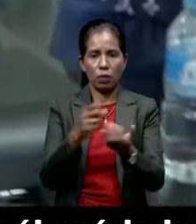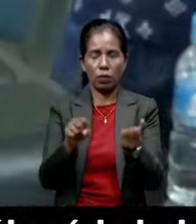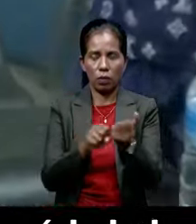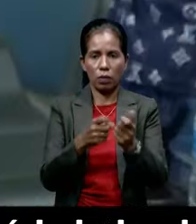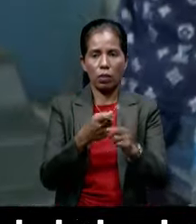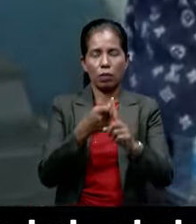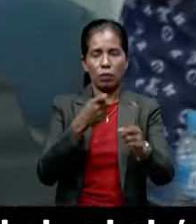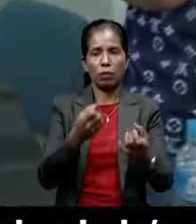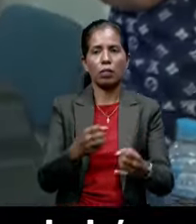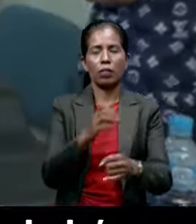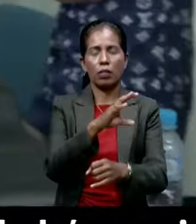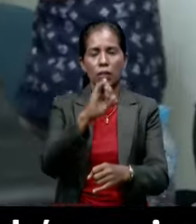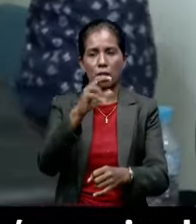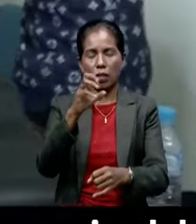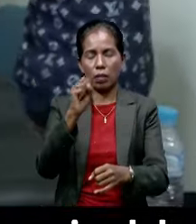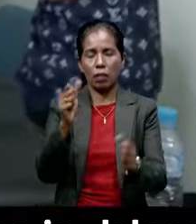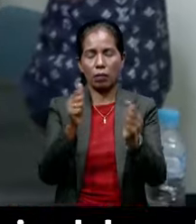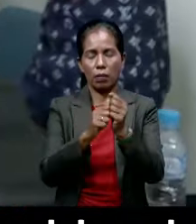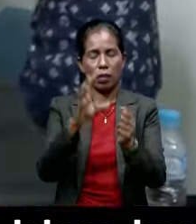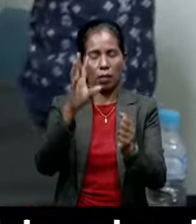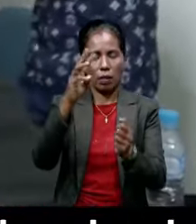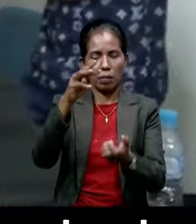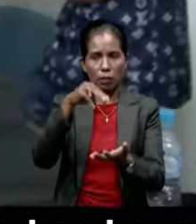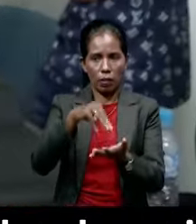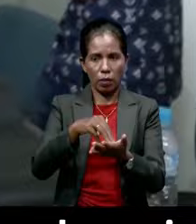segurança social ha muito tokon nen li husi